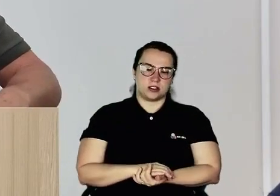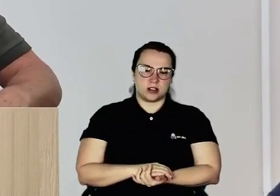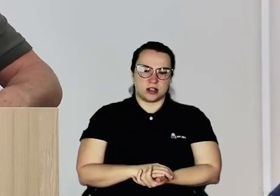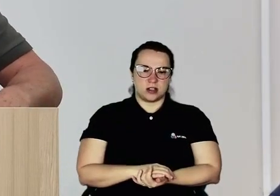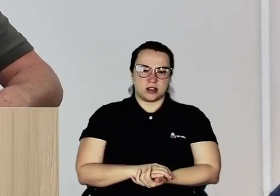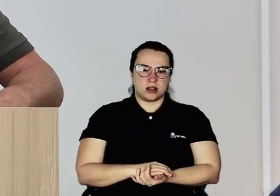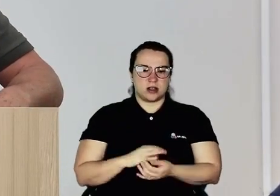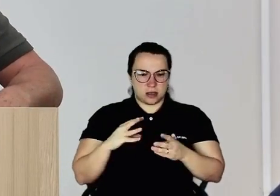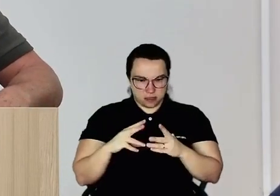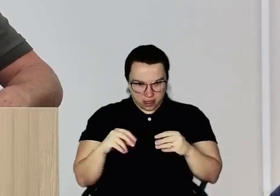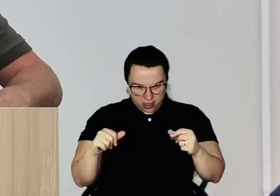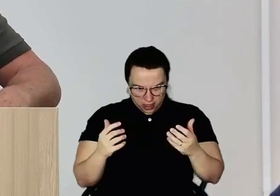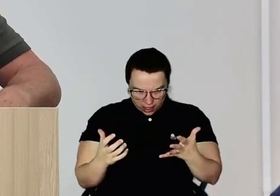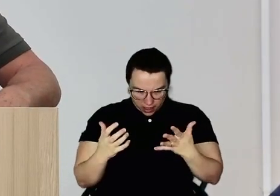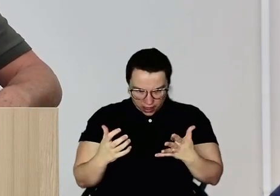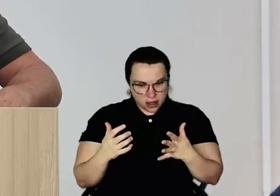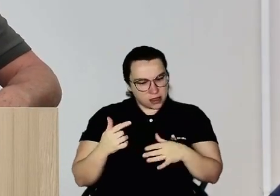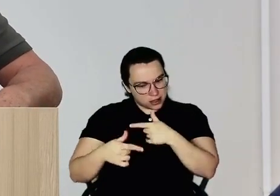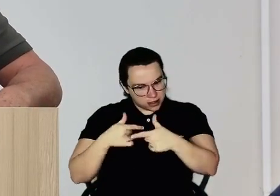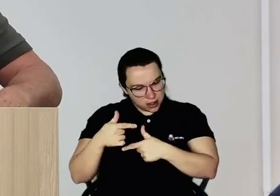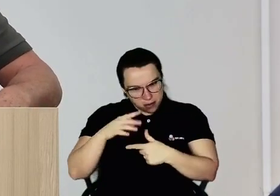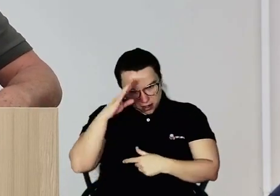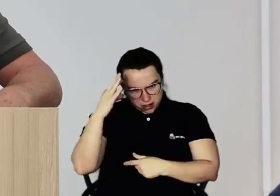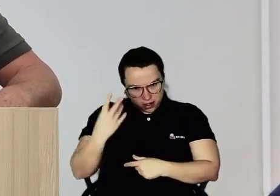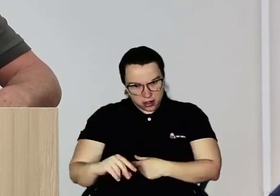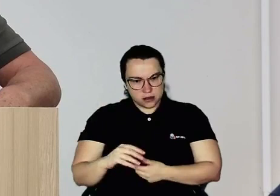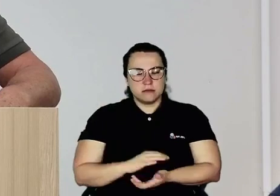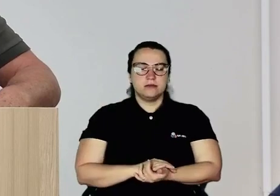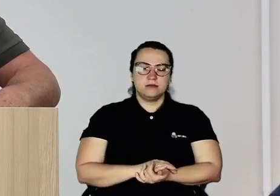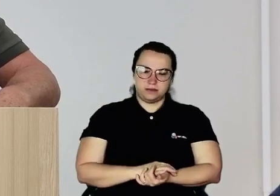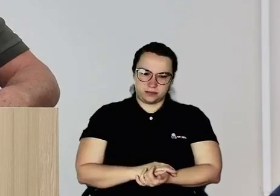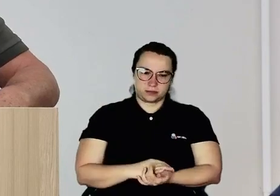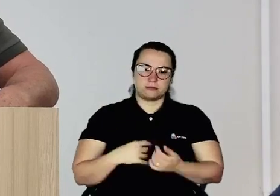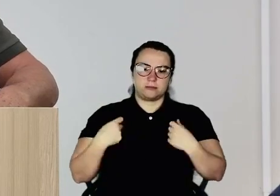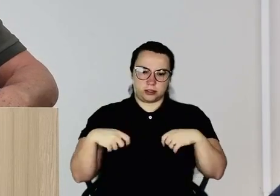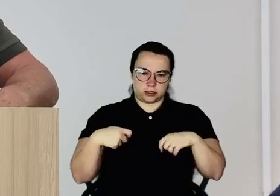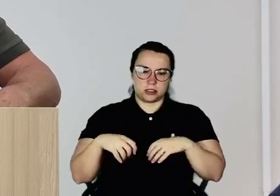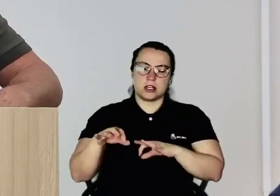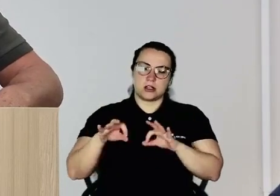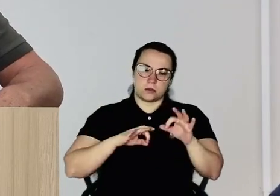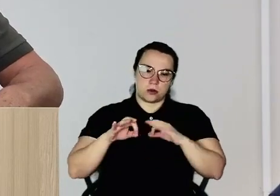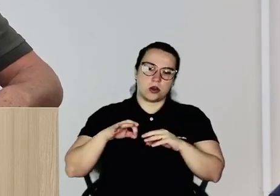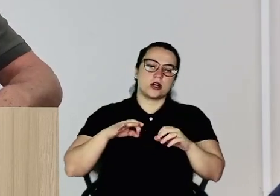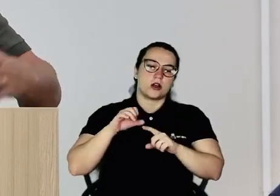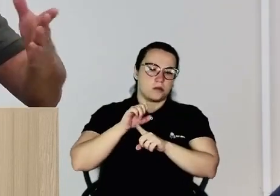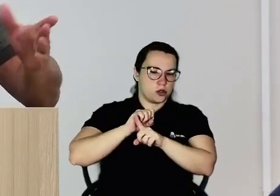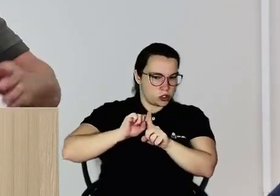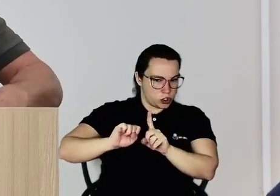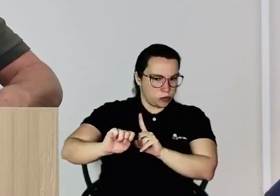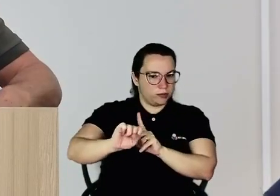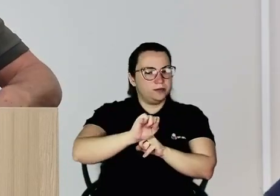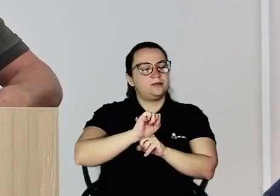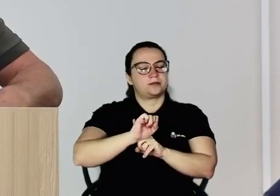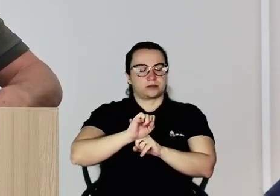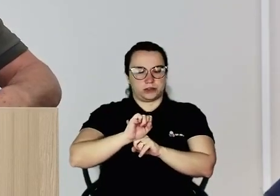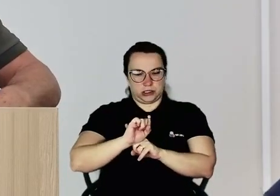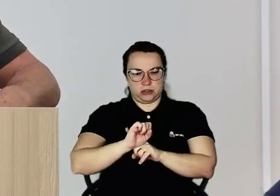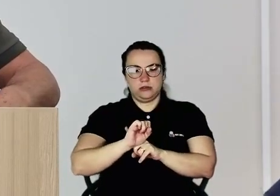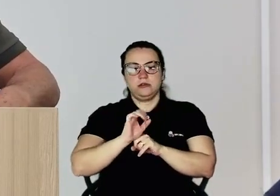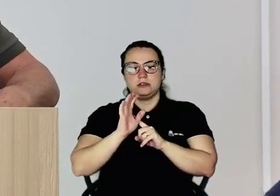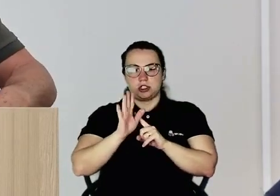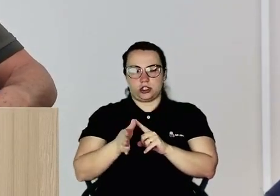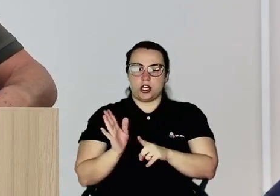trabalhar. Quem quer casa tem que trabalhar. Existem os programas sociais que já atendem essas